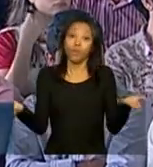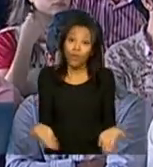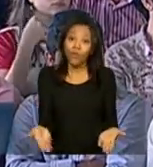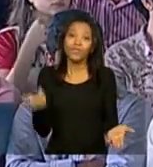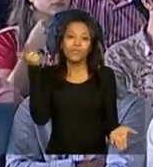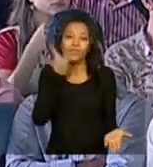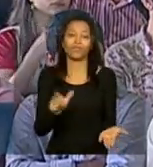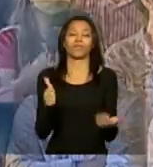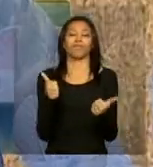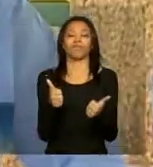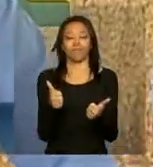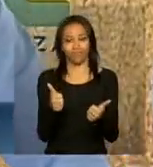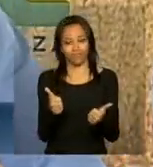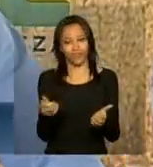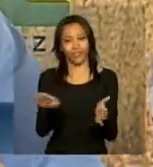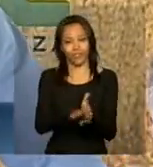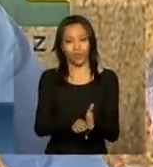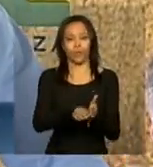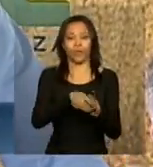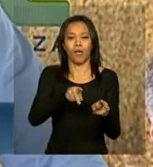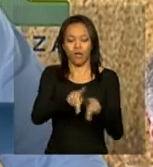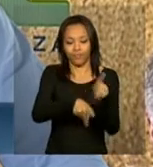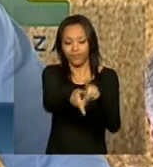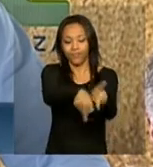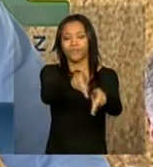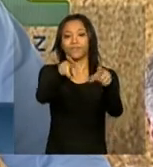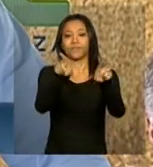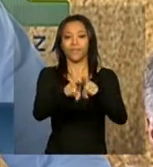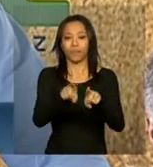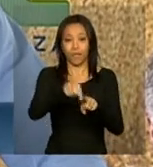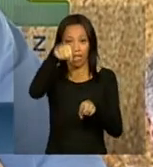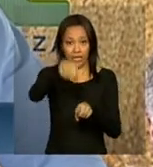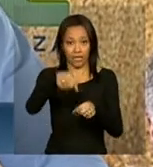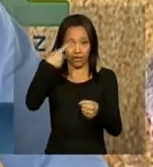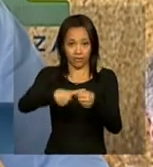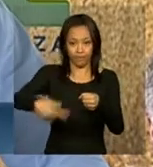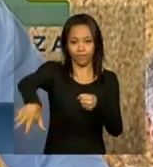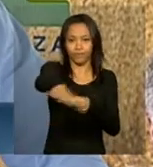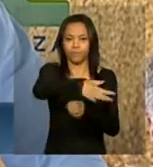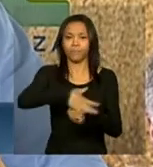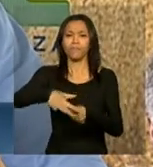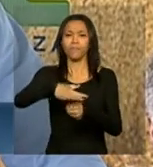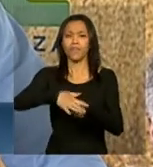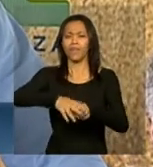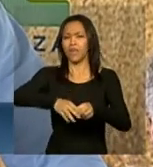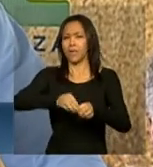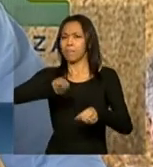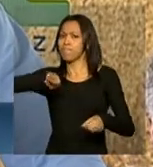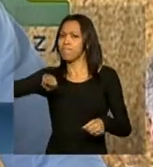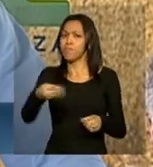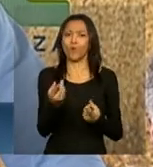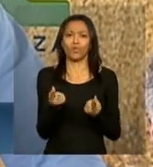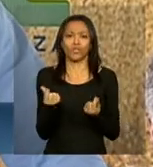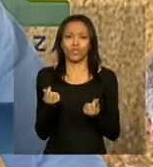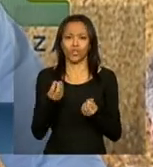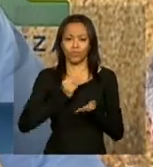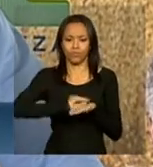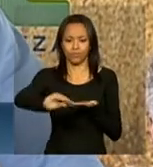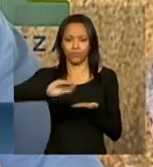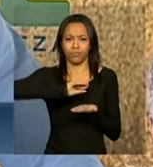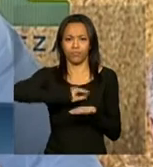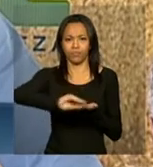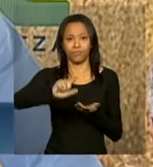a ferrovia Vicente Volo, a Ferronorte, em Rondonópolis. Milhões de investimentos foram